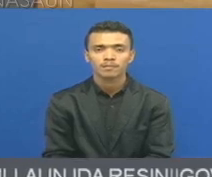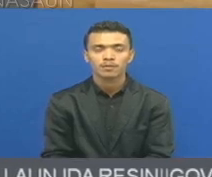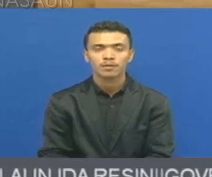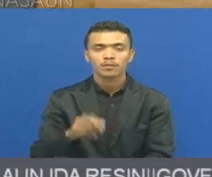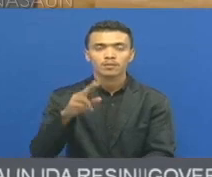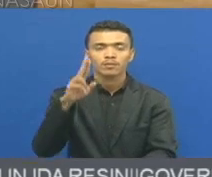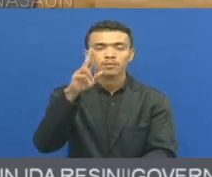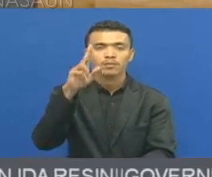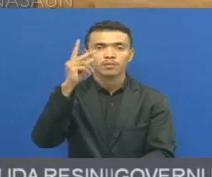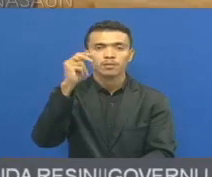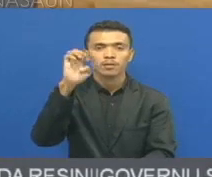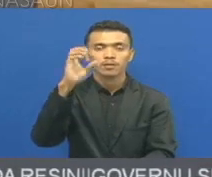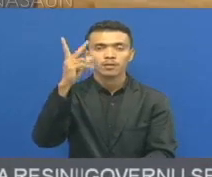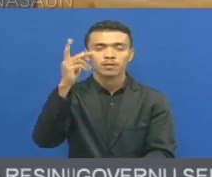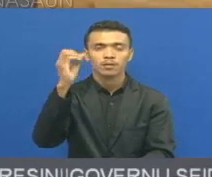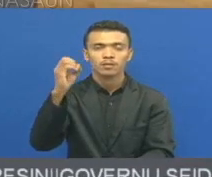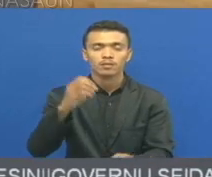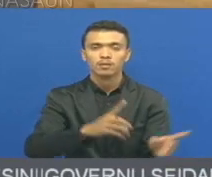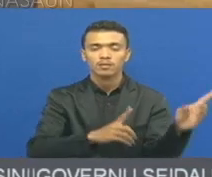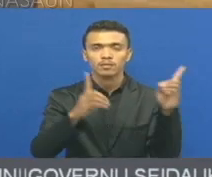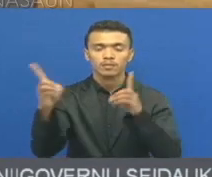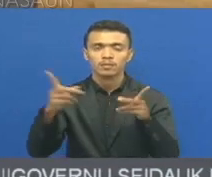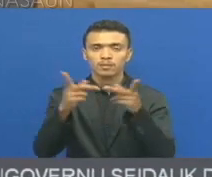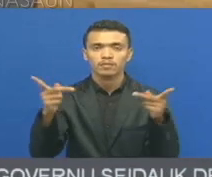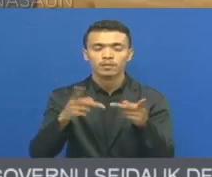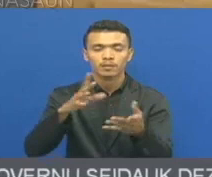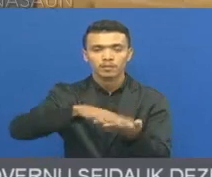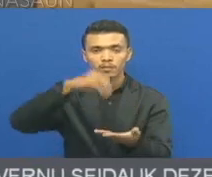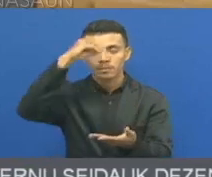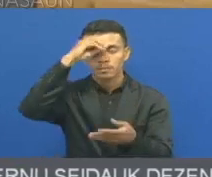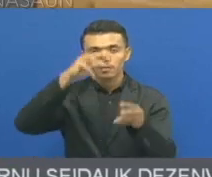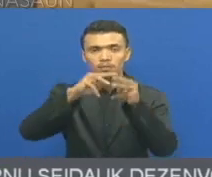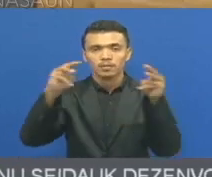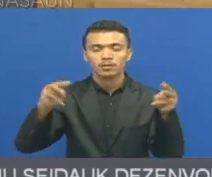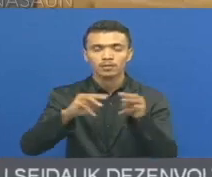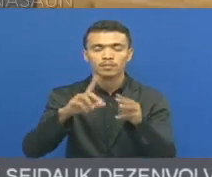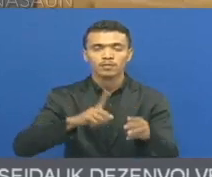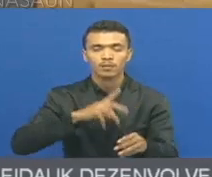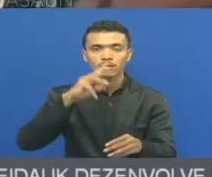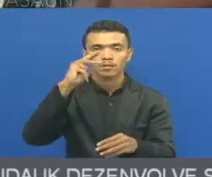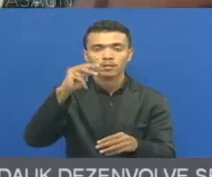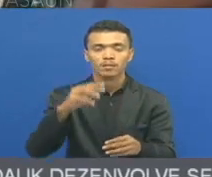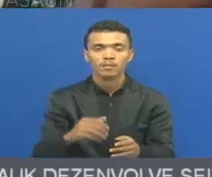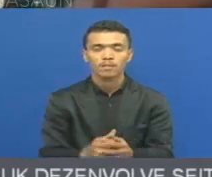UNESCO Timor-Leste se estabelece Centro Comunitário de Aprendizagem e Município Lautem.